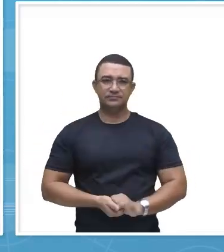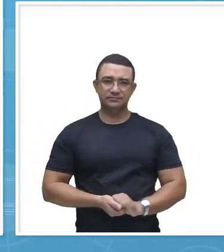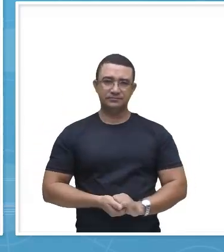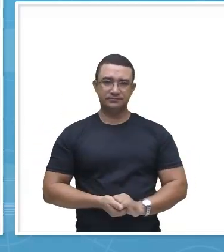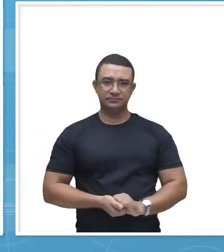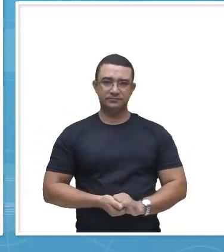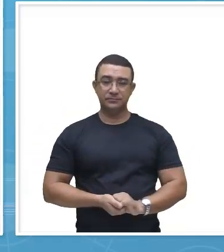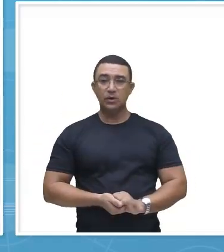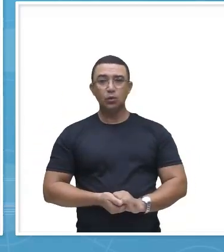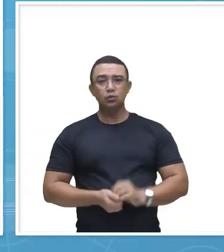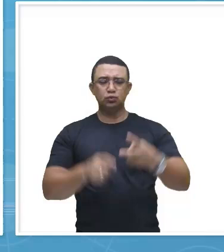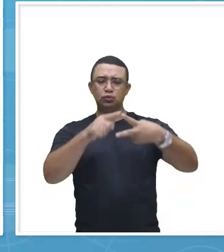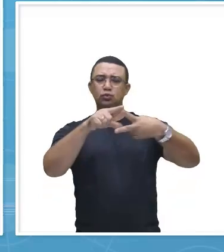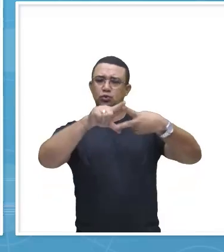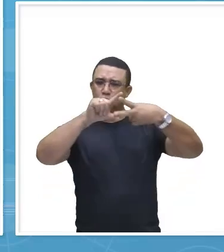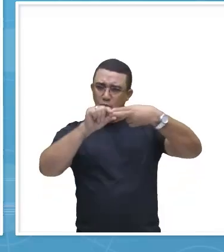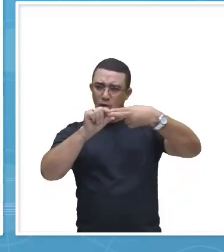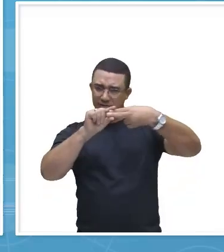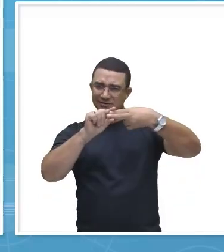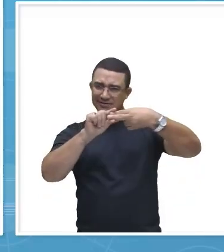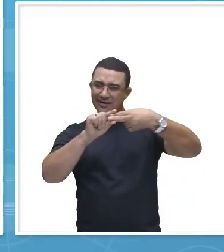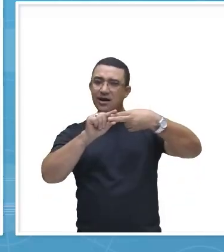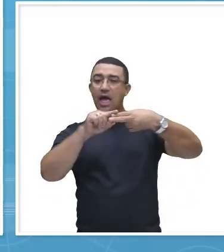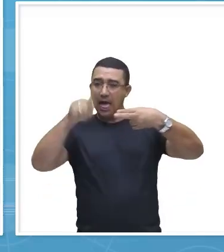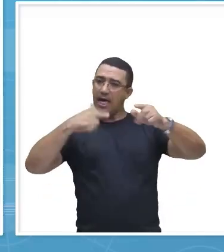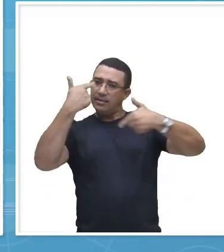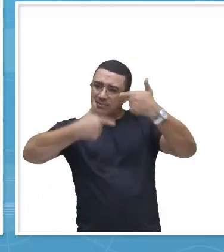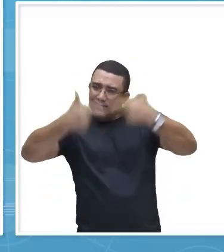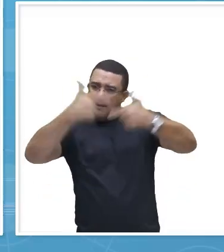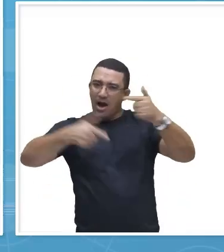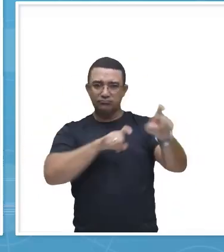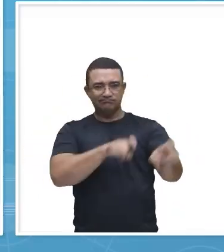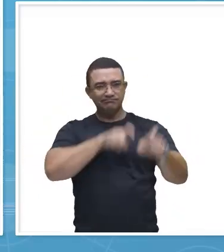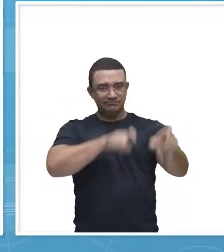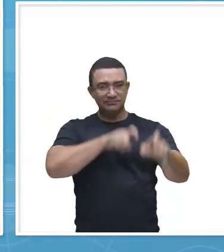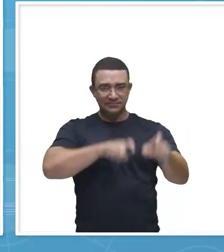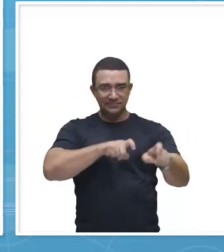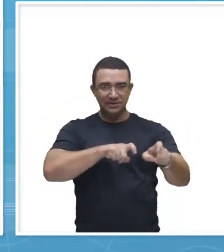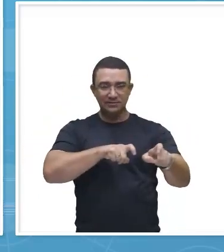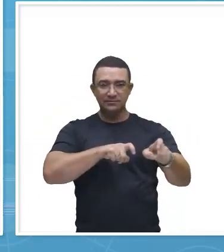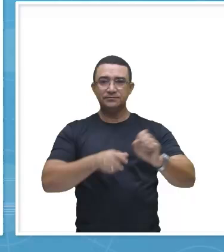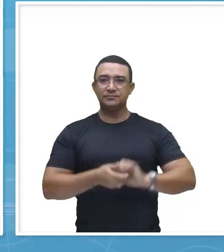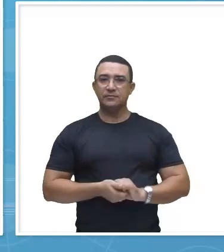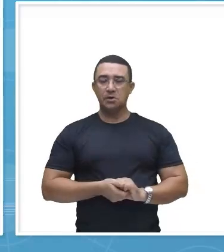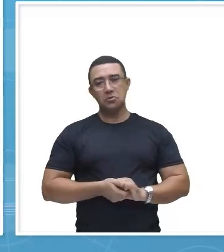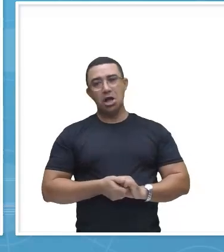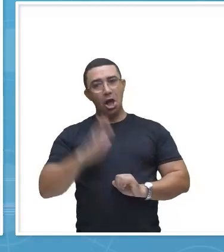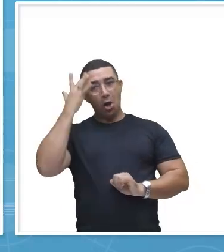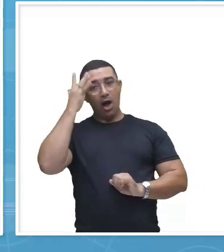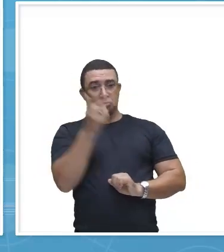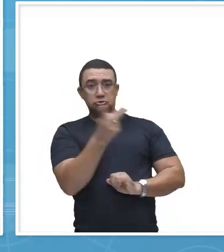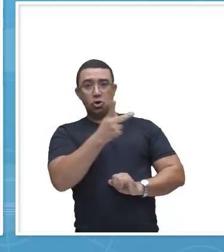atividades rurais, atividades agrárias. Então, você tem aqui 2 agricultores. Então, provavelmente, eles moram nessa